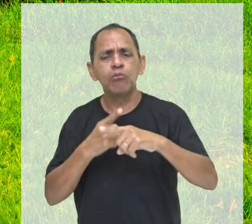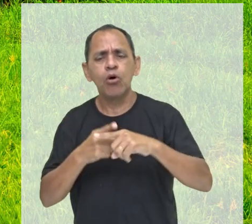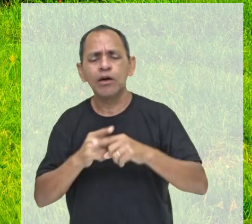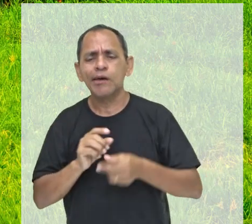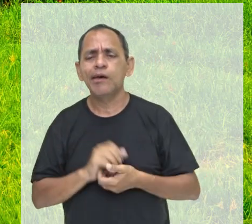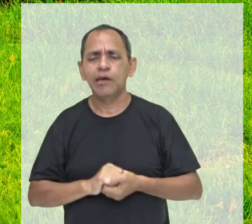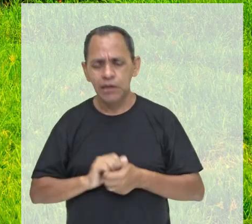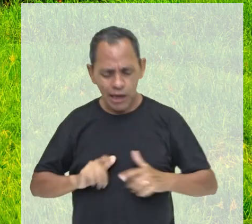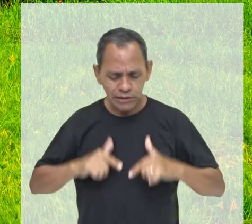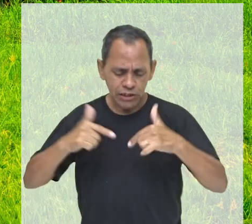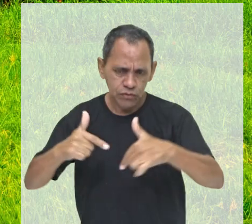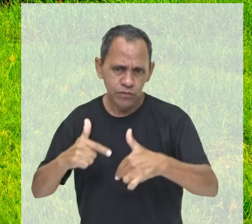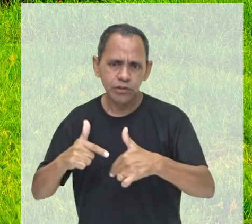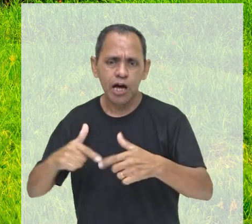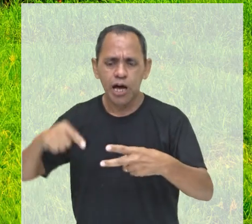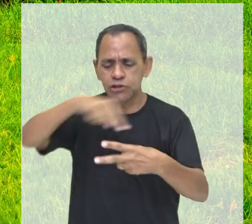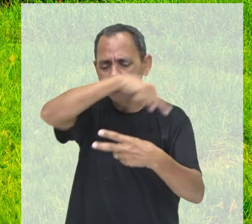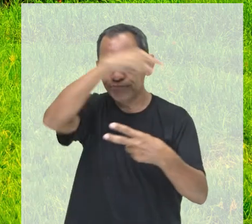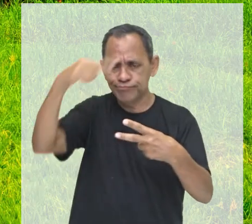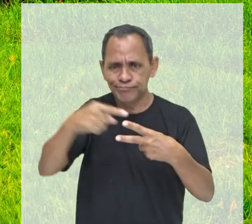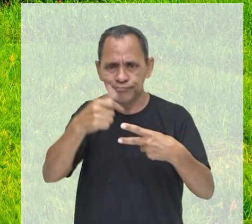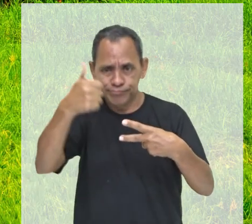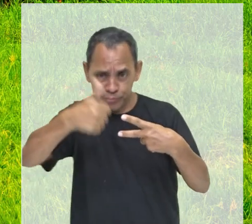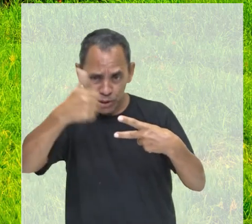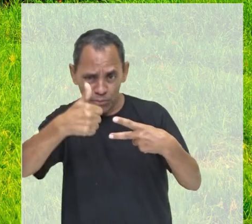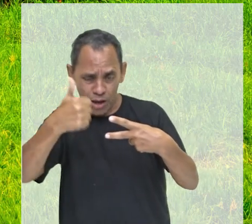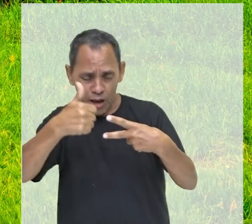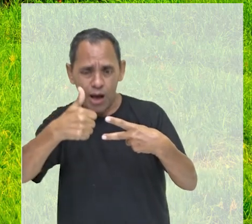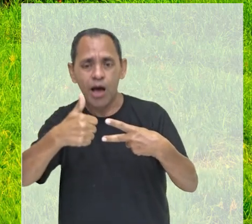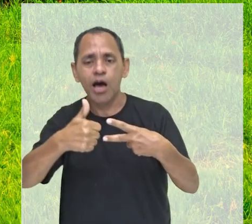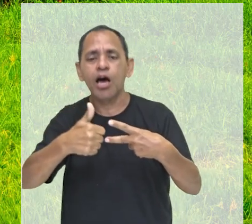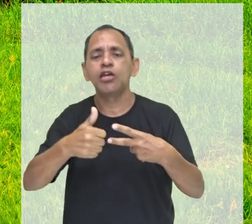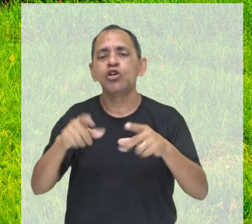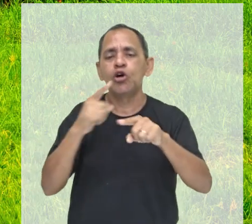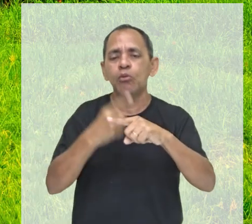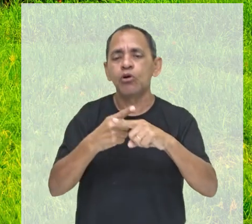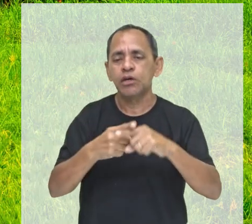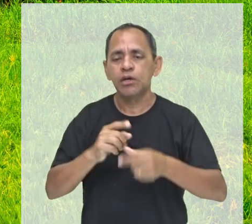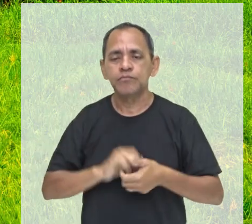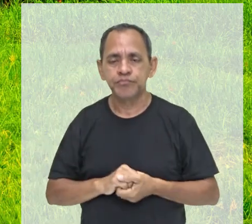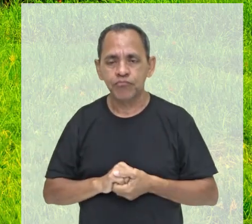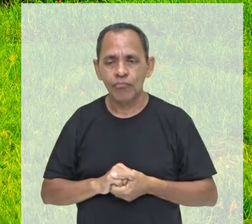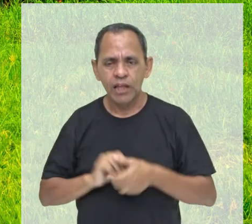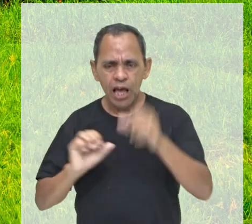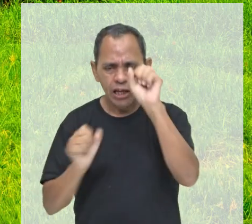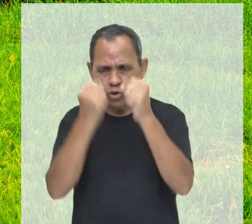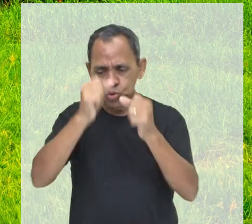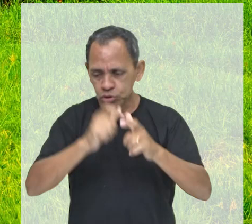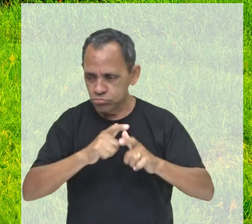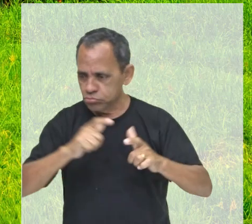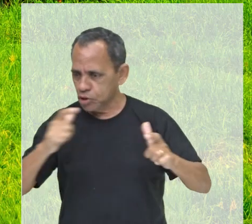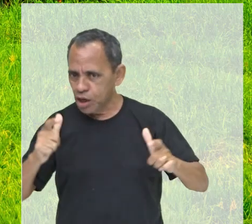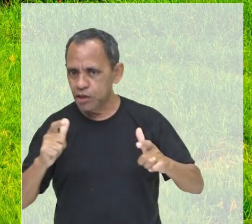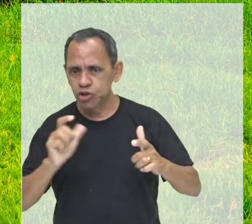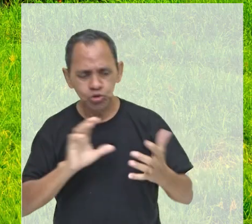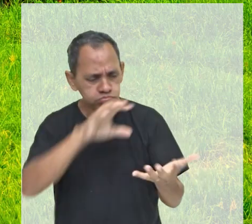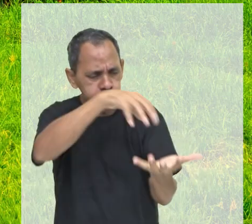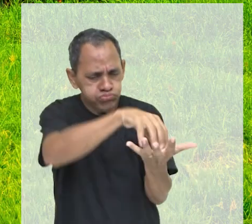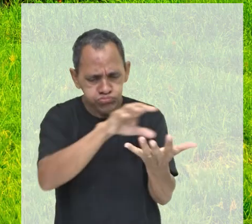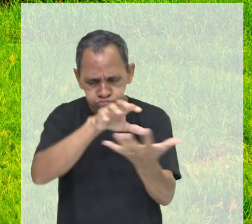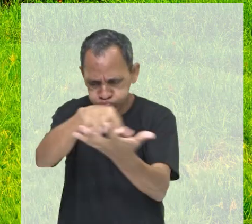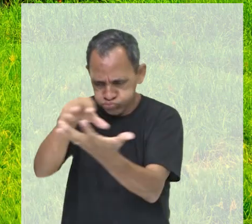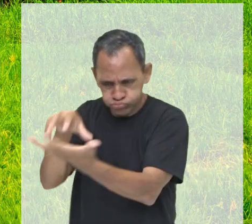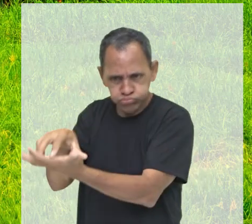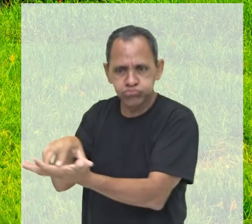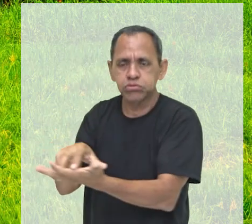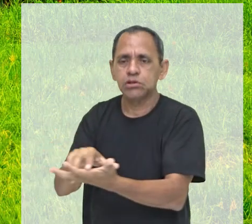setor primário, né? Não ficando ali somente nas grandes indústrias, também nas grandes cidades. Hoje a gente observa muitas indústrias